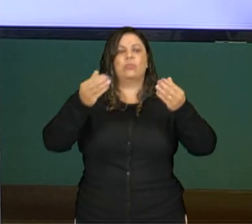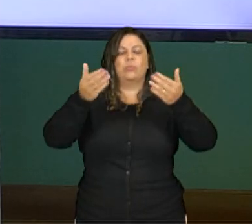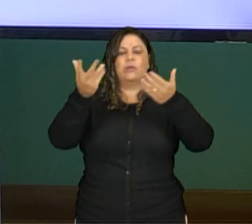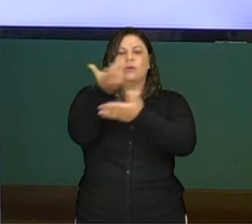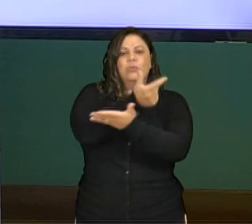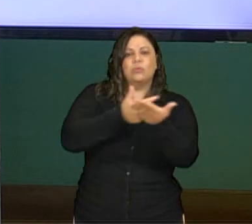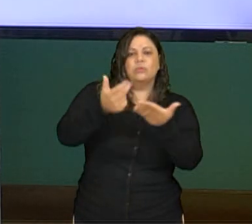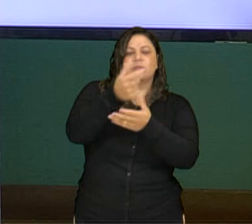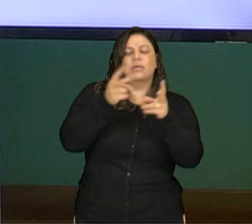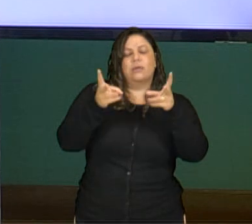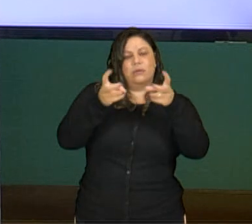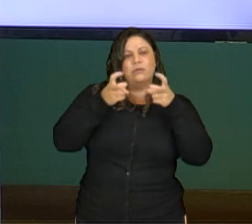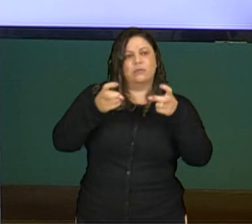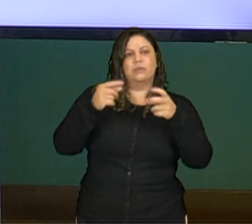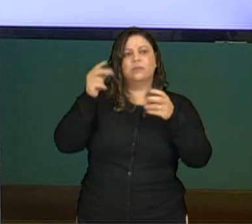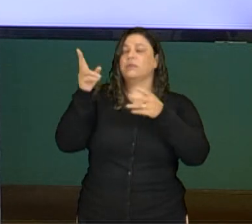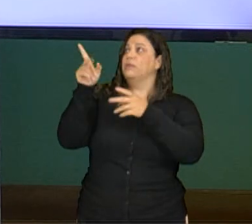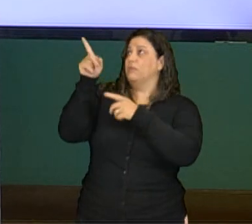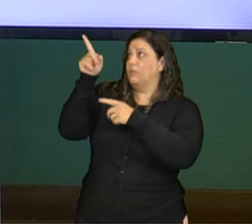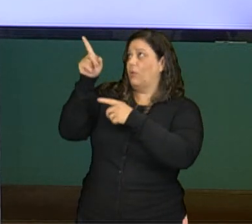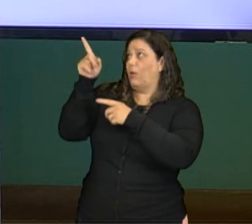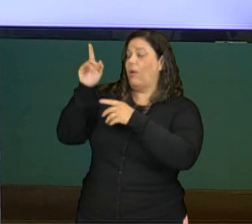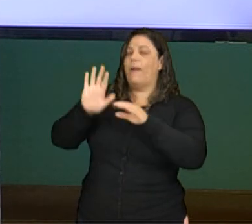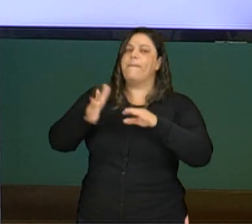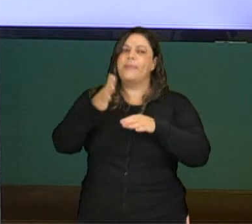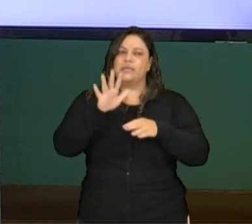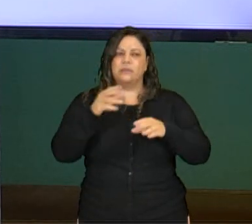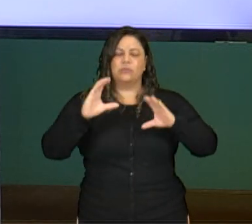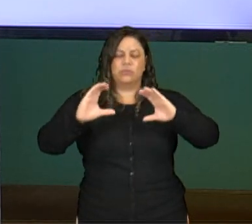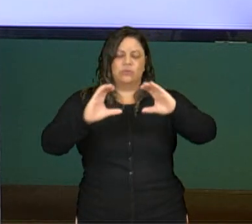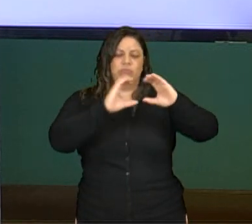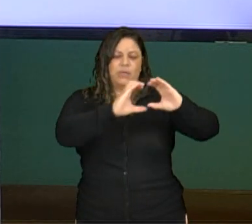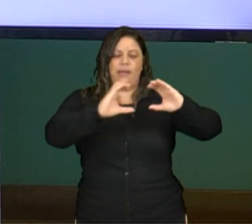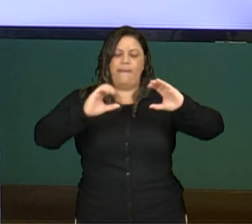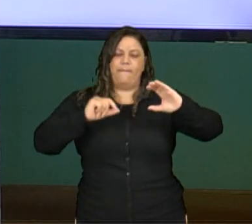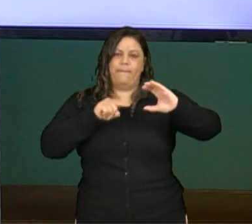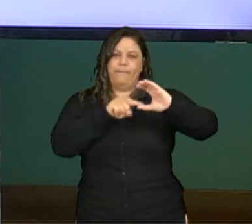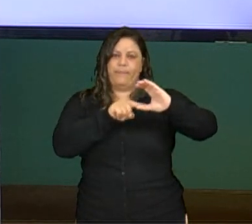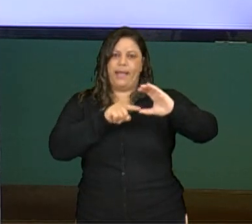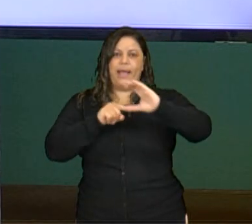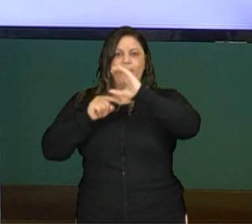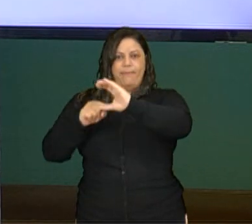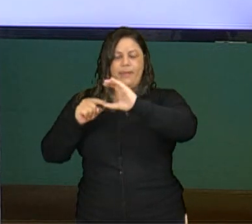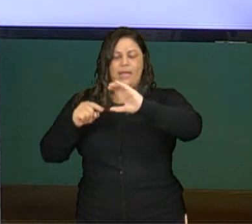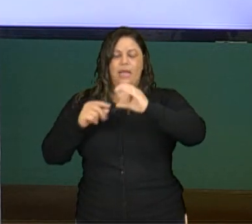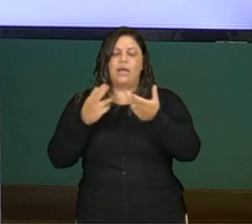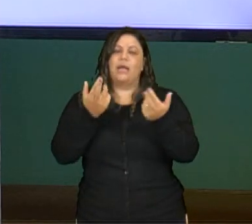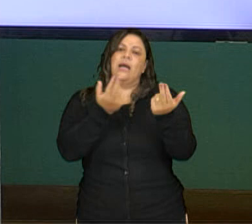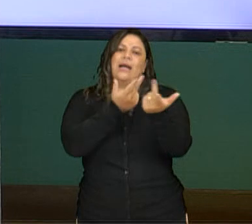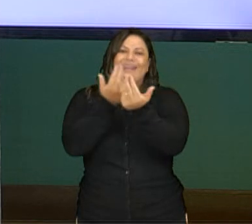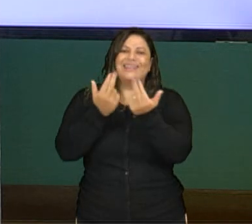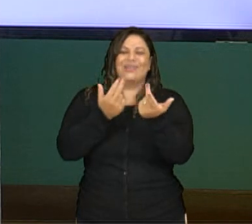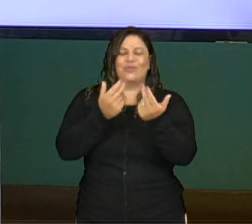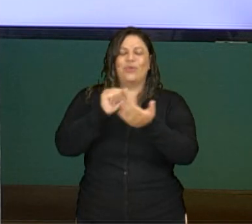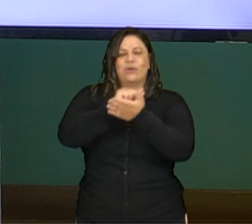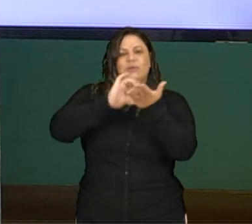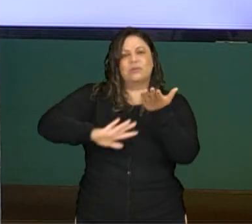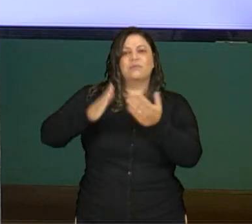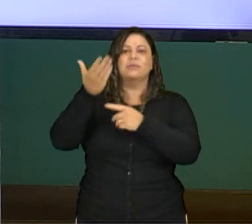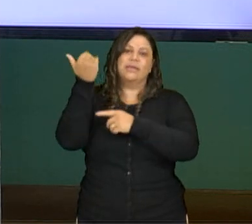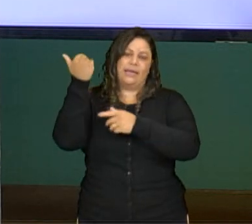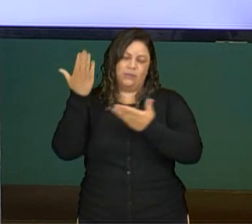mais ou menos o rearranjo dos átomos. Como foi feito no exercício anterior, você fará